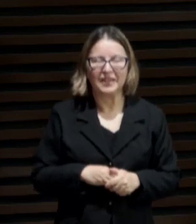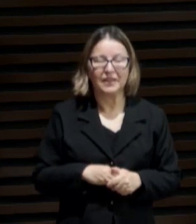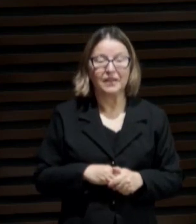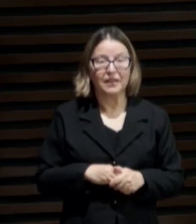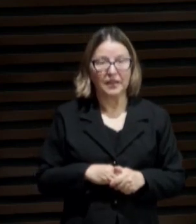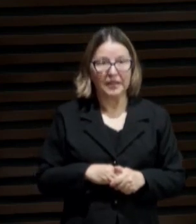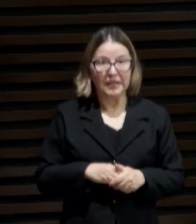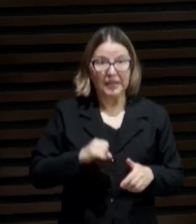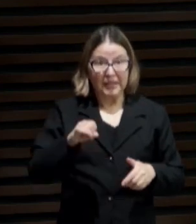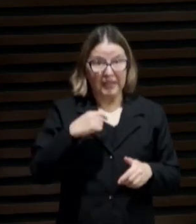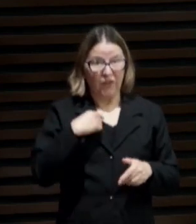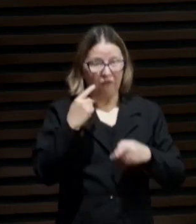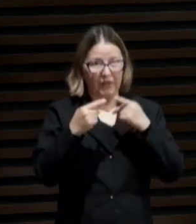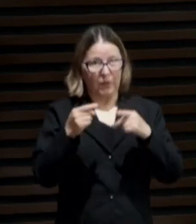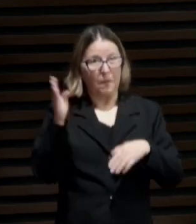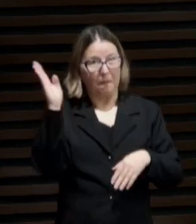falando mal do outro,